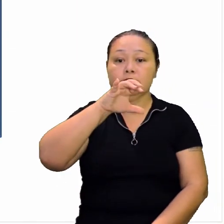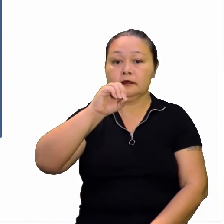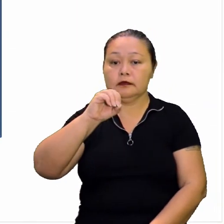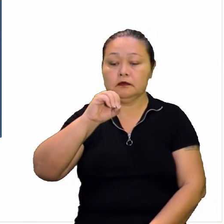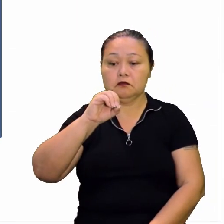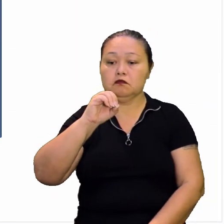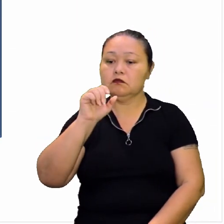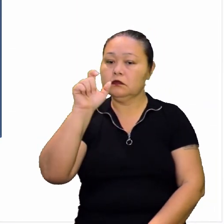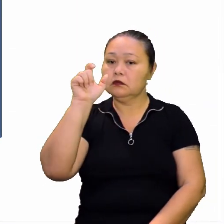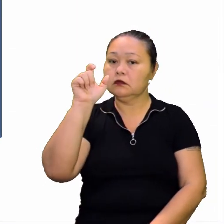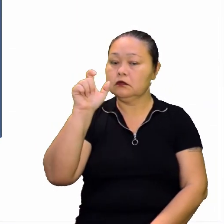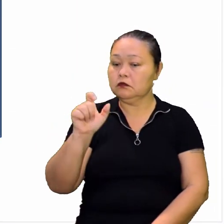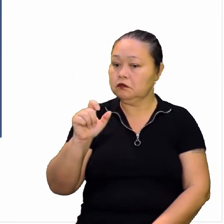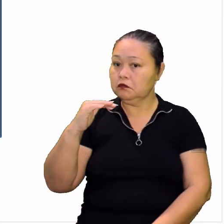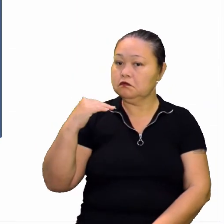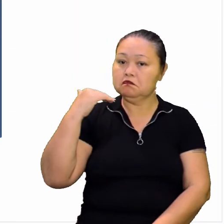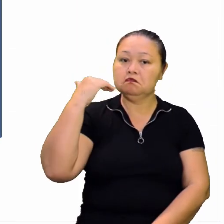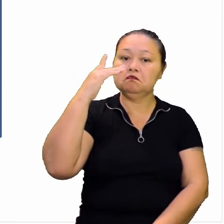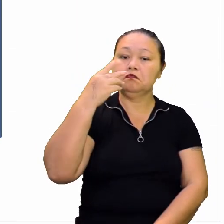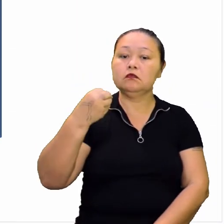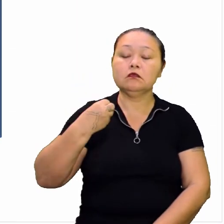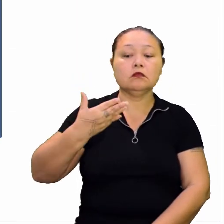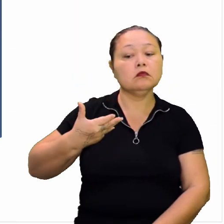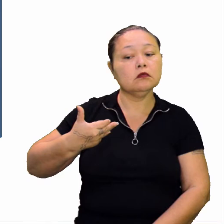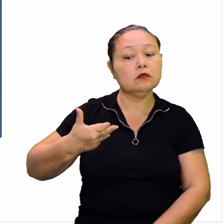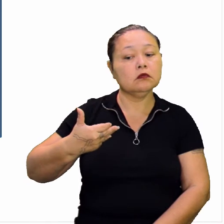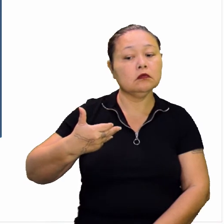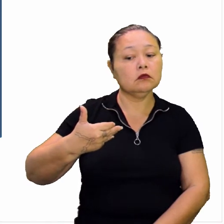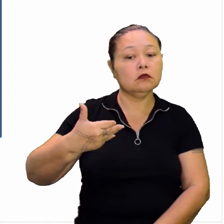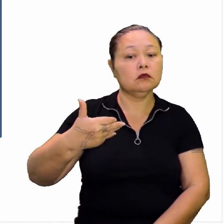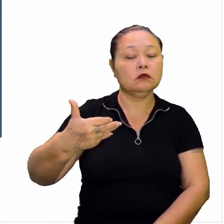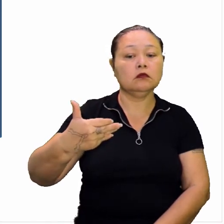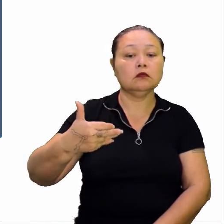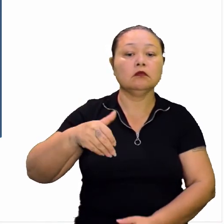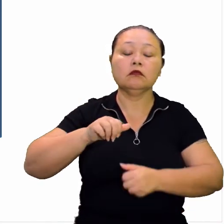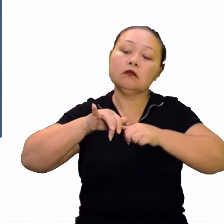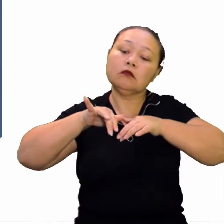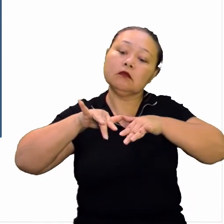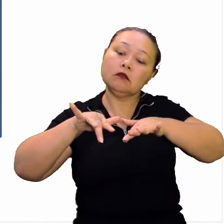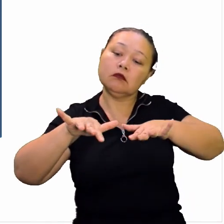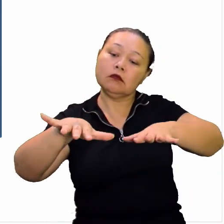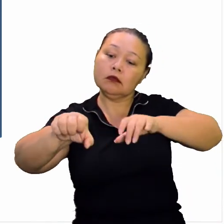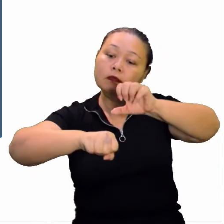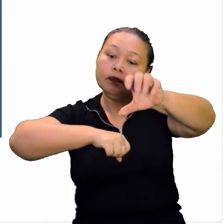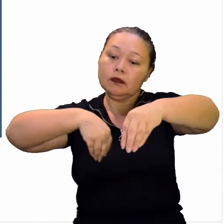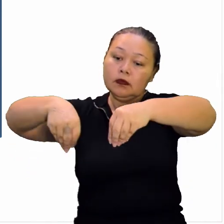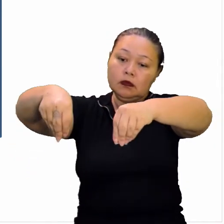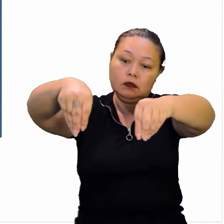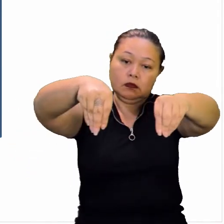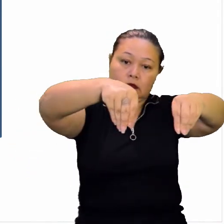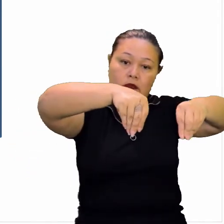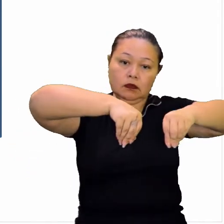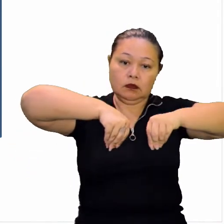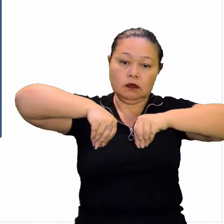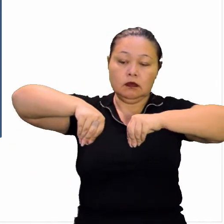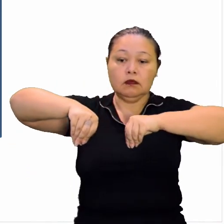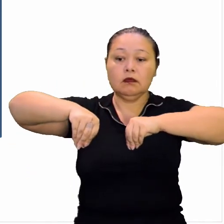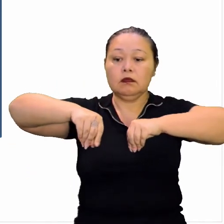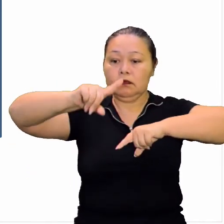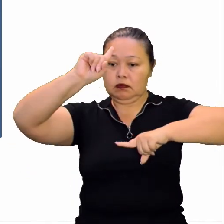Ciro, o Grande, é ele que vai dar início à ampliação do território